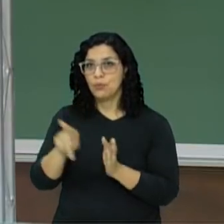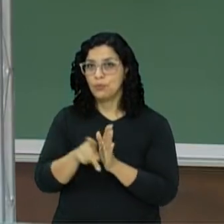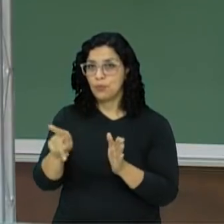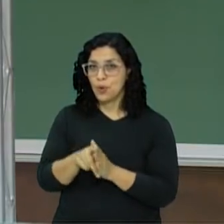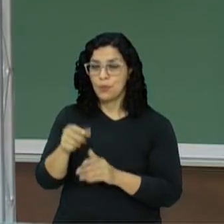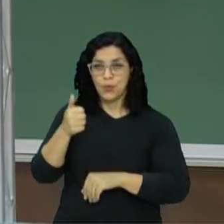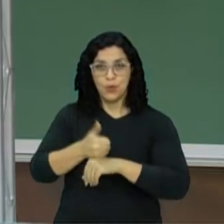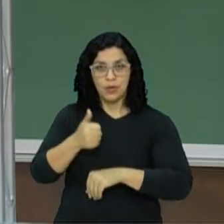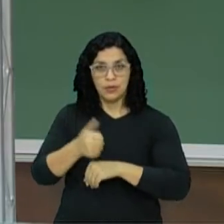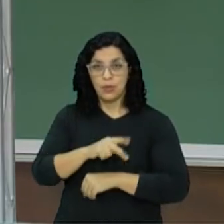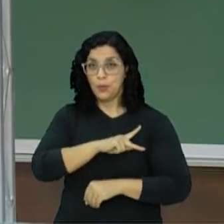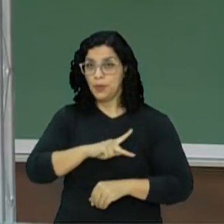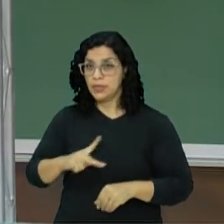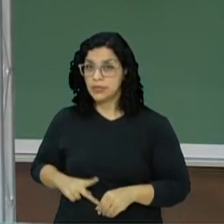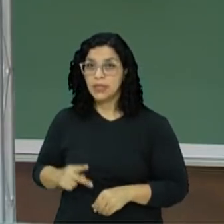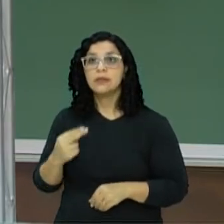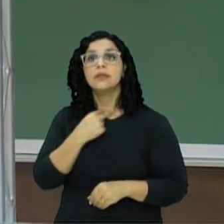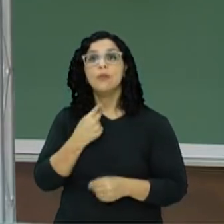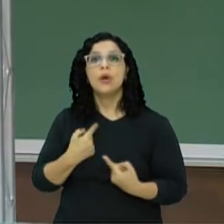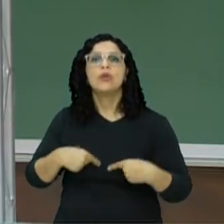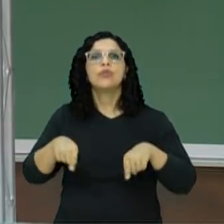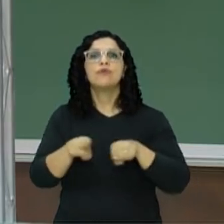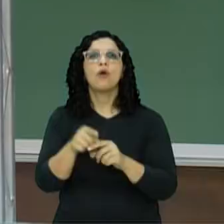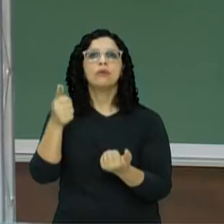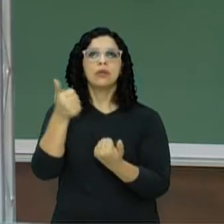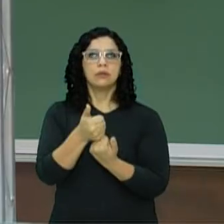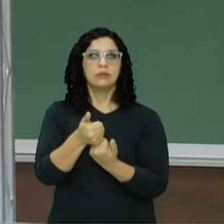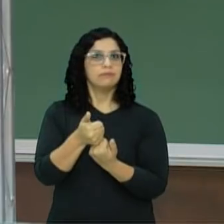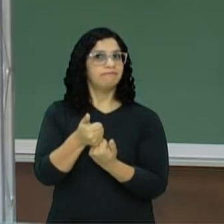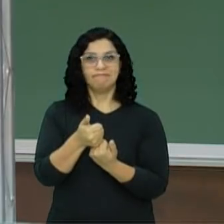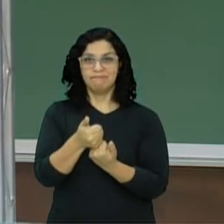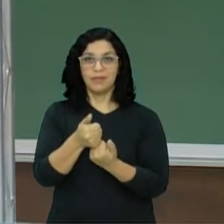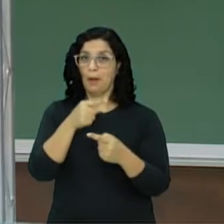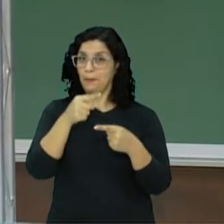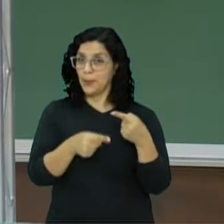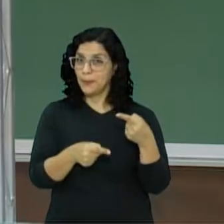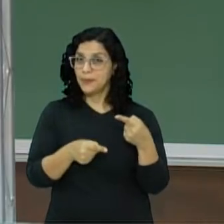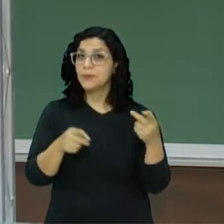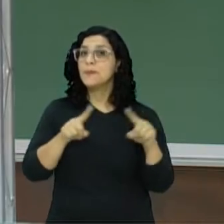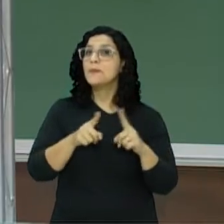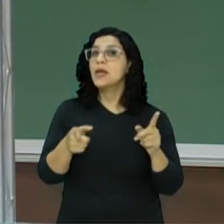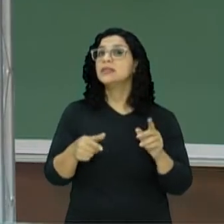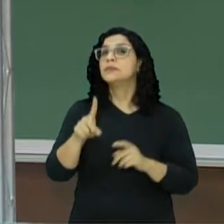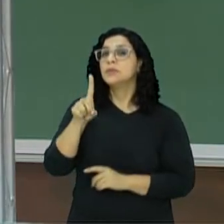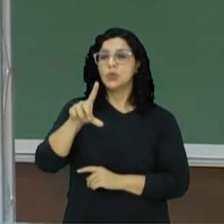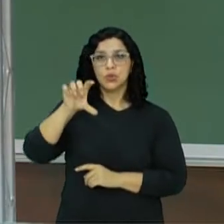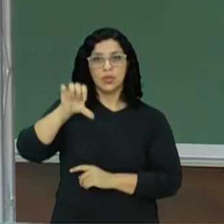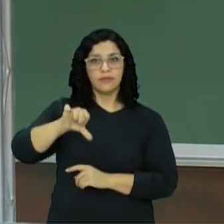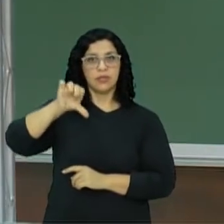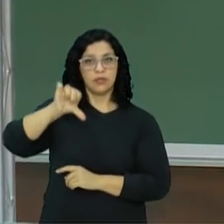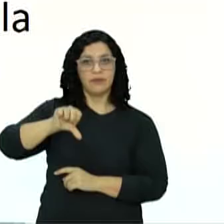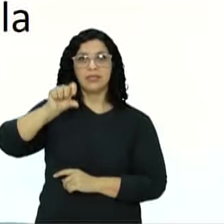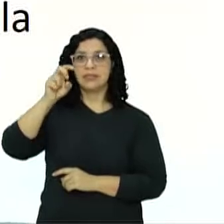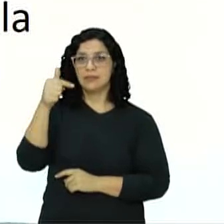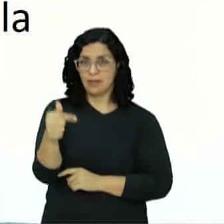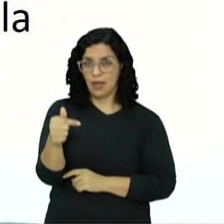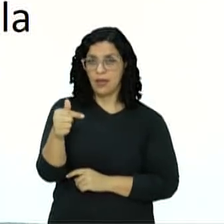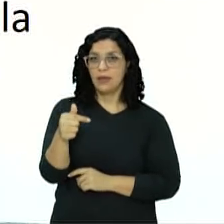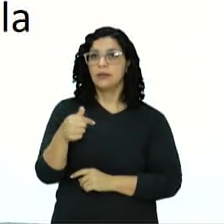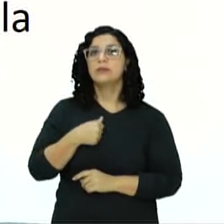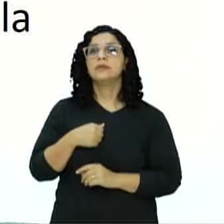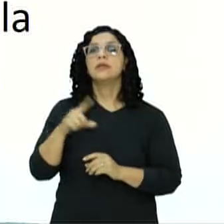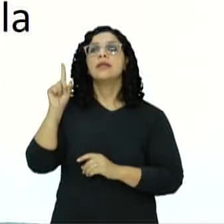Então, um presidente não podia se reeleger. Era proibido. Mas, em 1997,